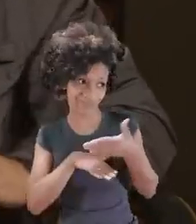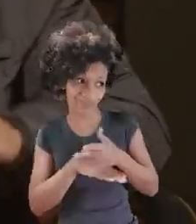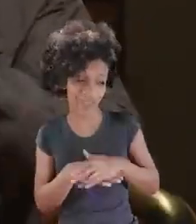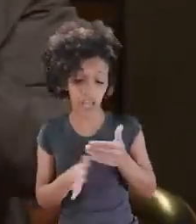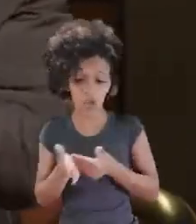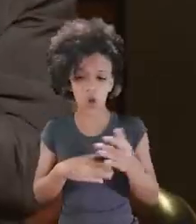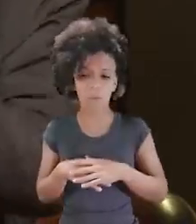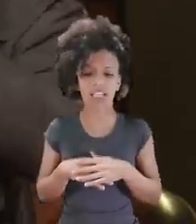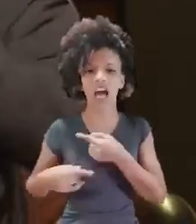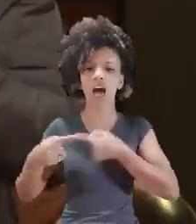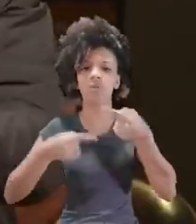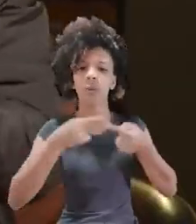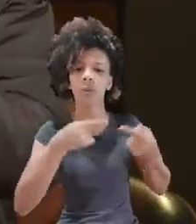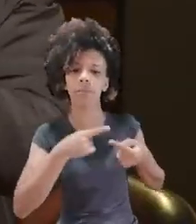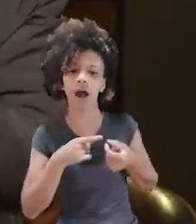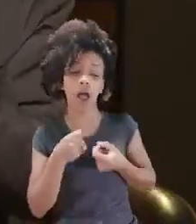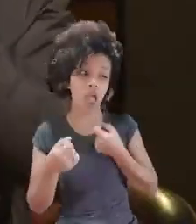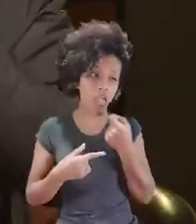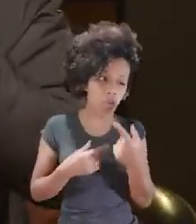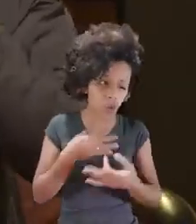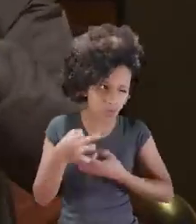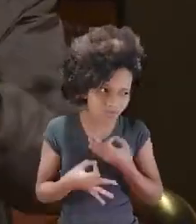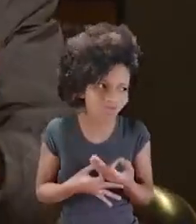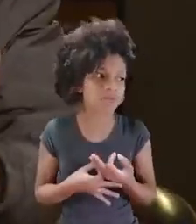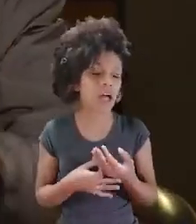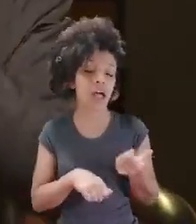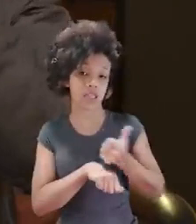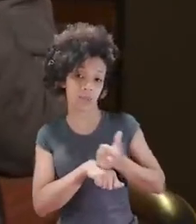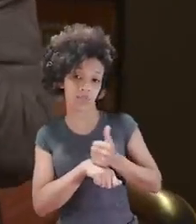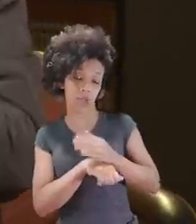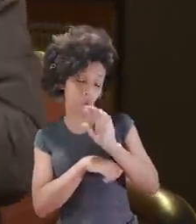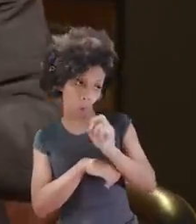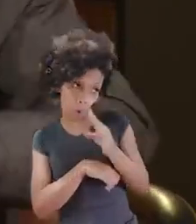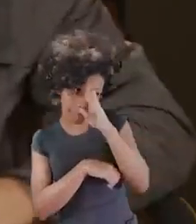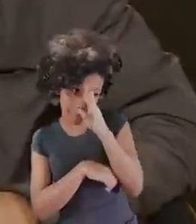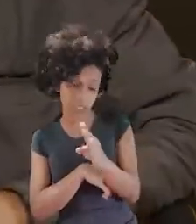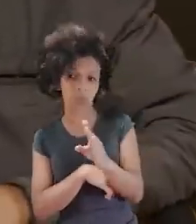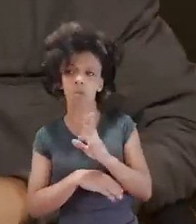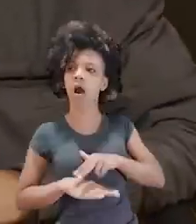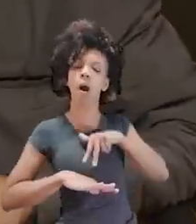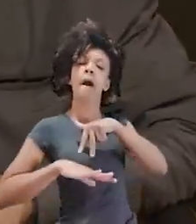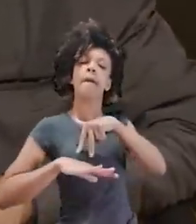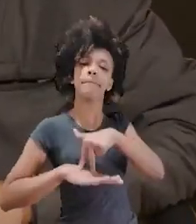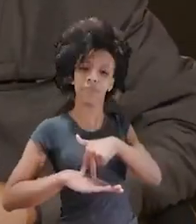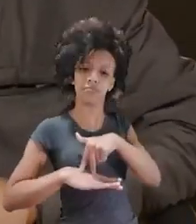e ele começa a discutir determinados aspectos da profissão policial o principalmente